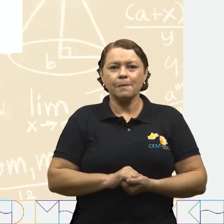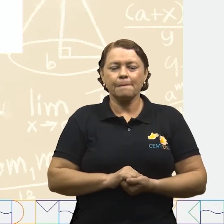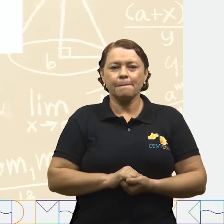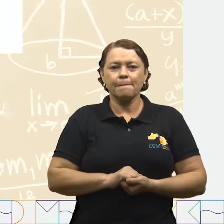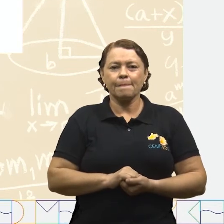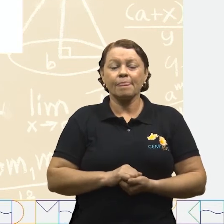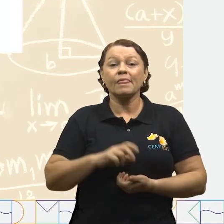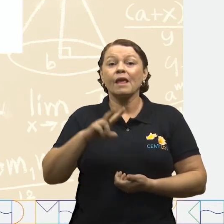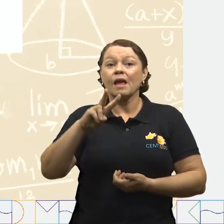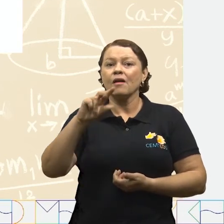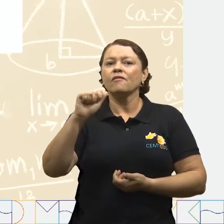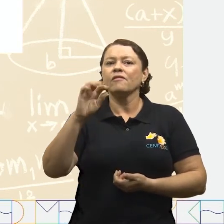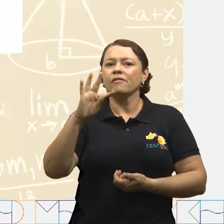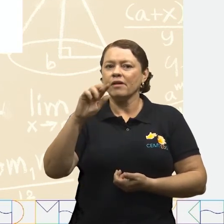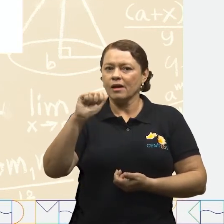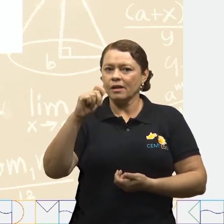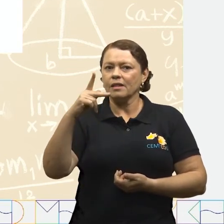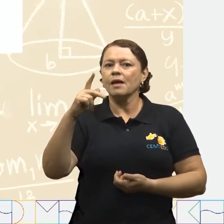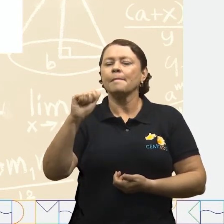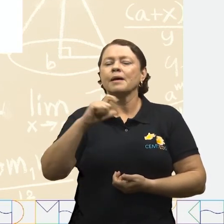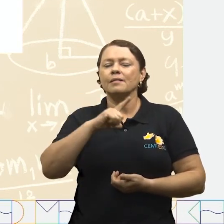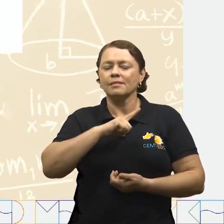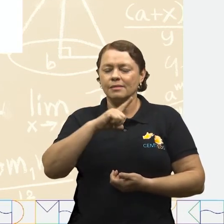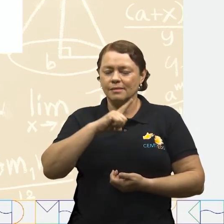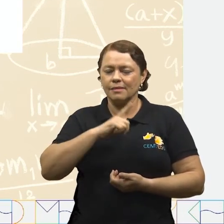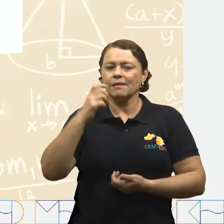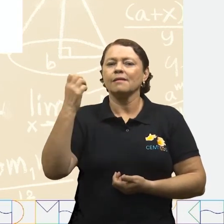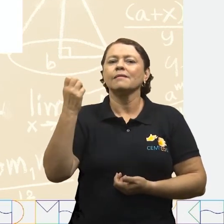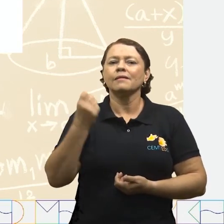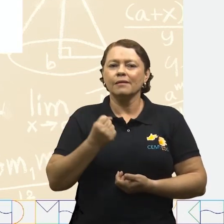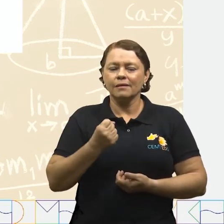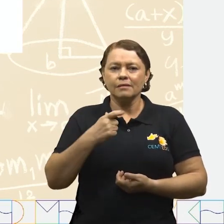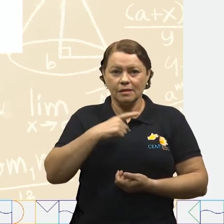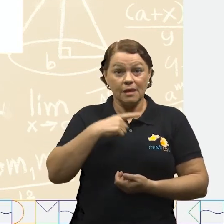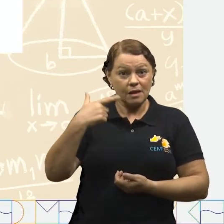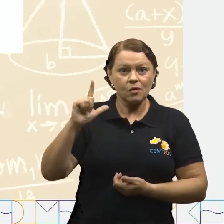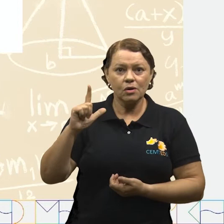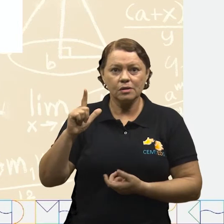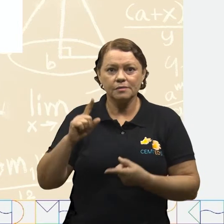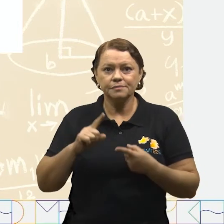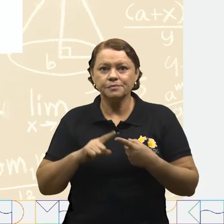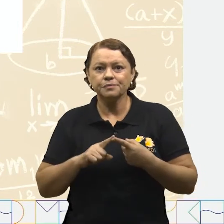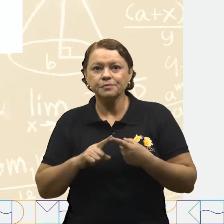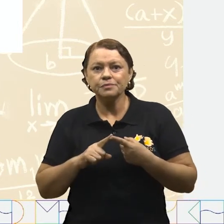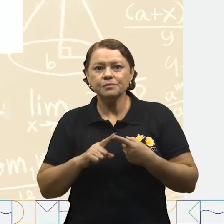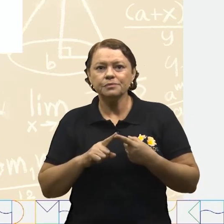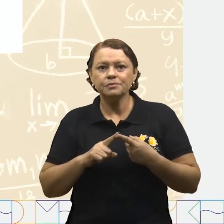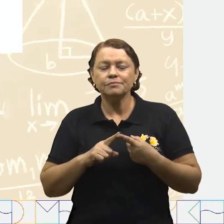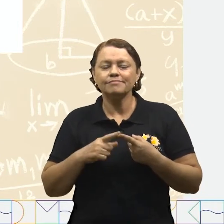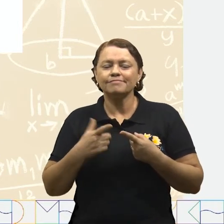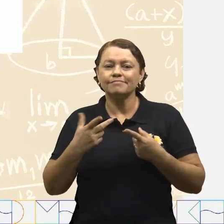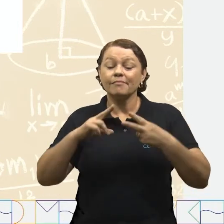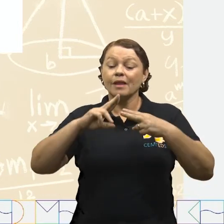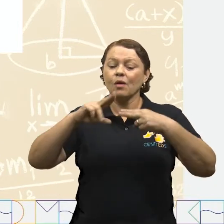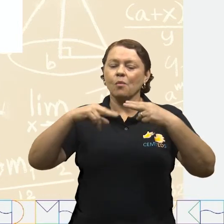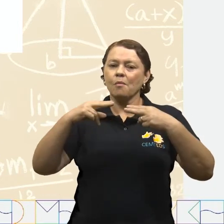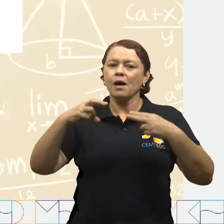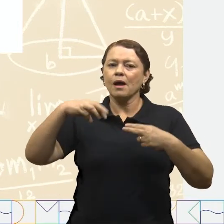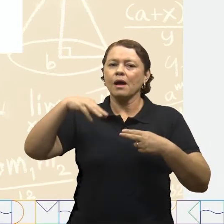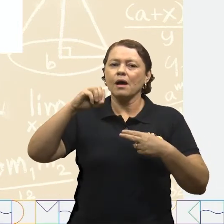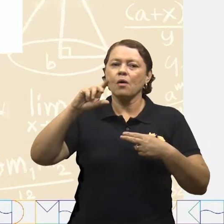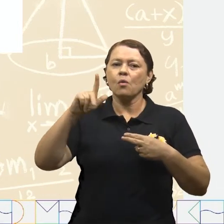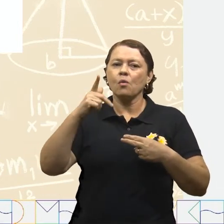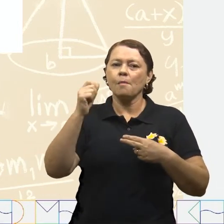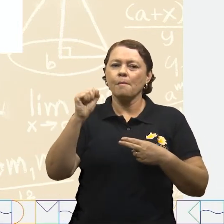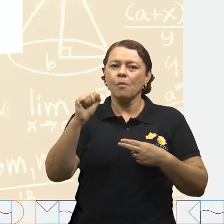ver e o vatapá leva leite também tem mais alguma opção e o